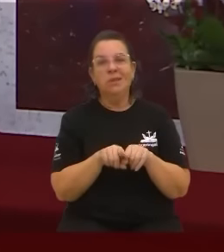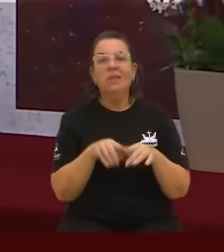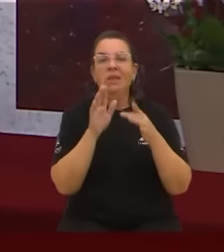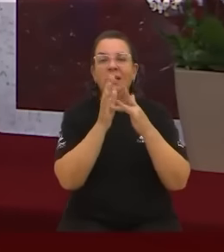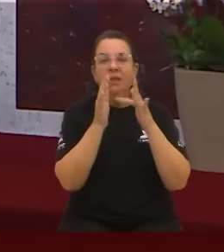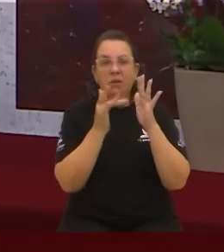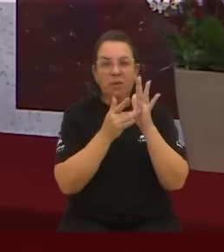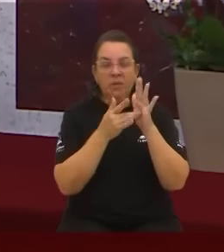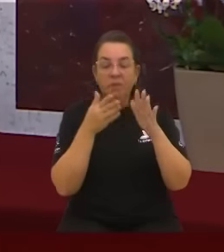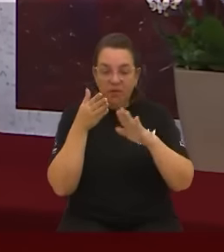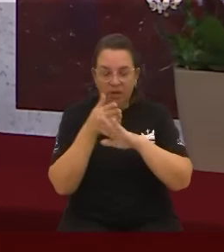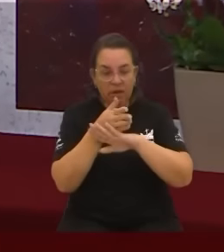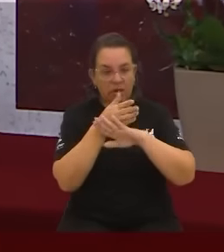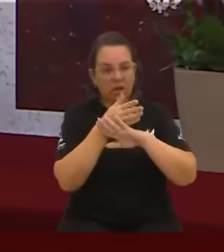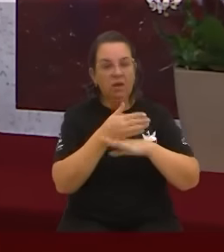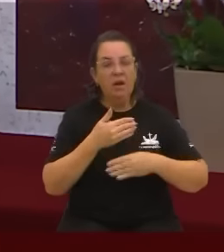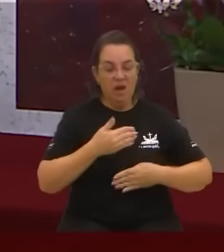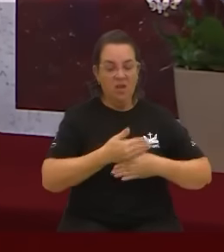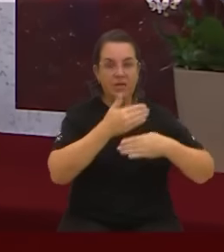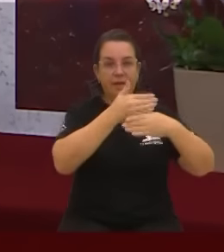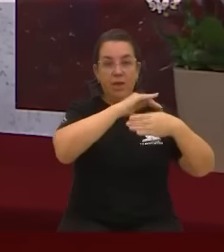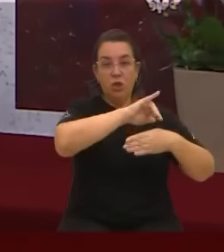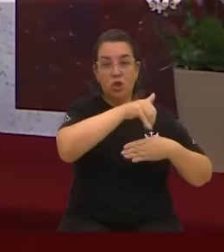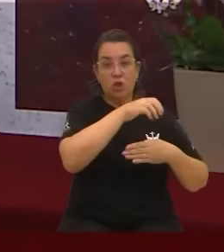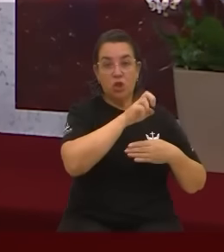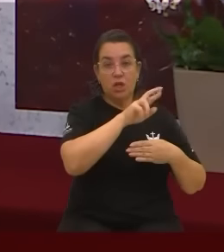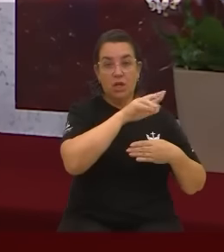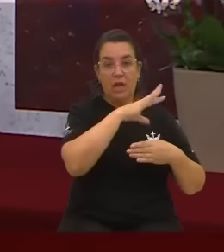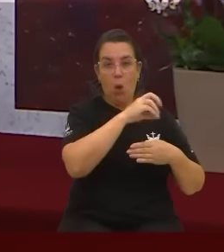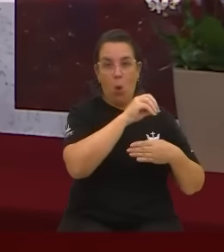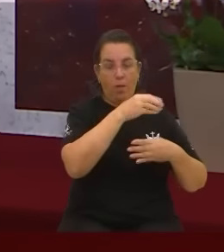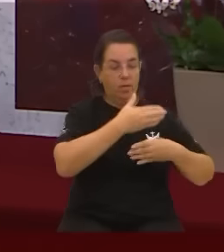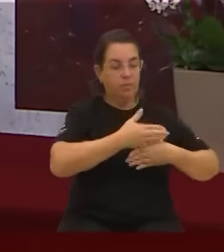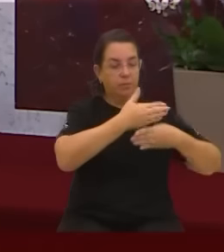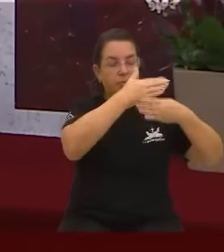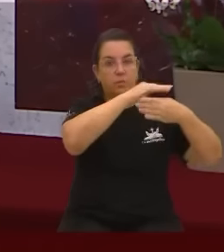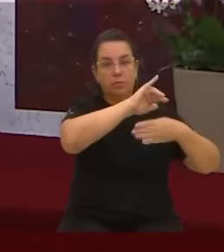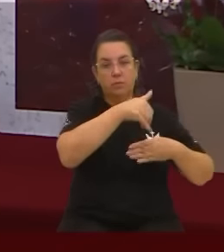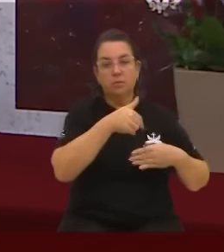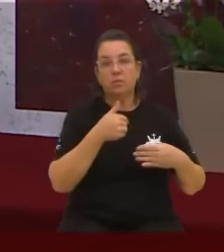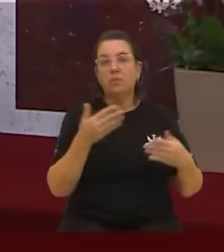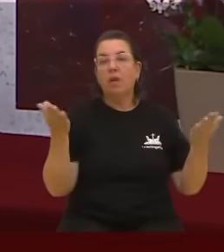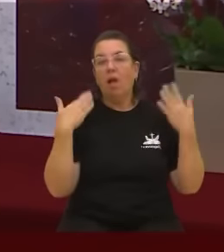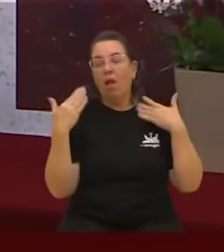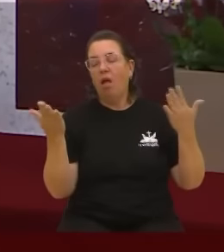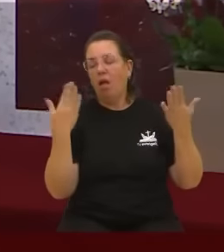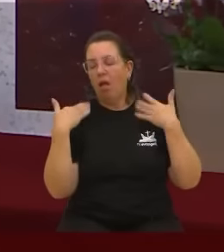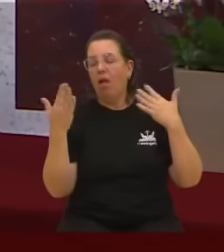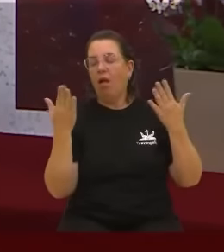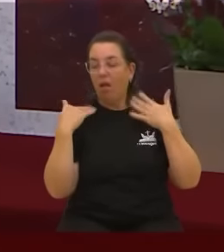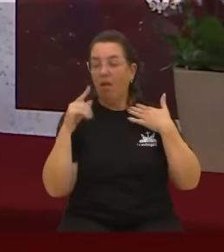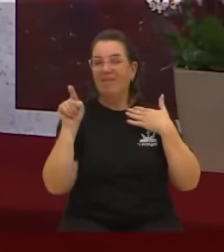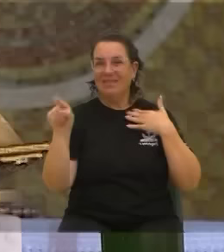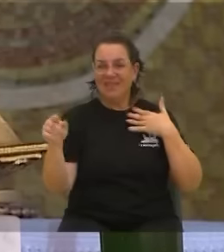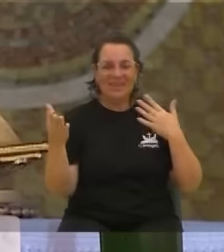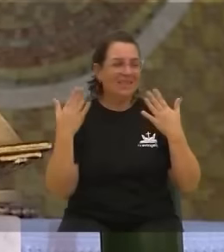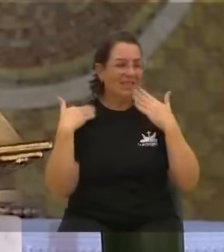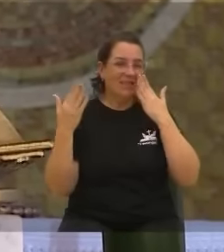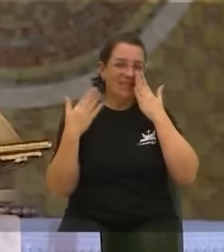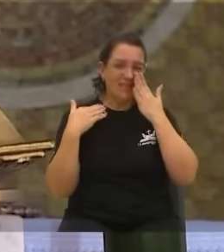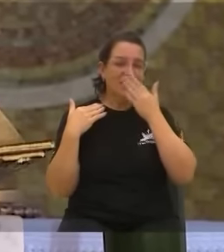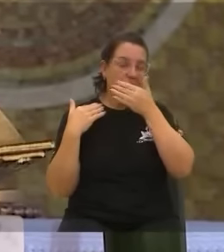Jesus entra em Jericó, uma cidade quente, meu Deus. Quando eu vou para a Terra Santa, o ano que